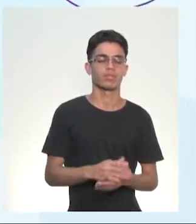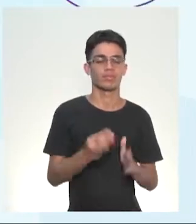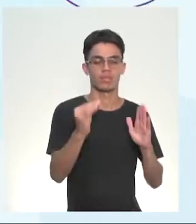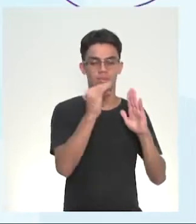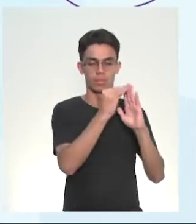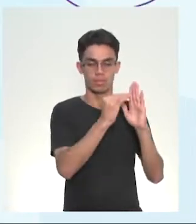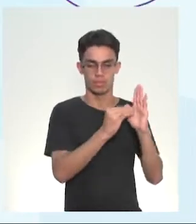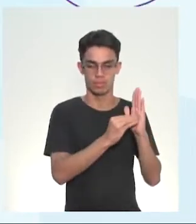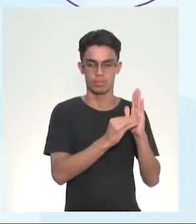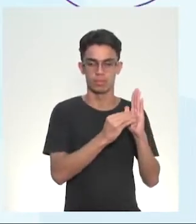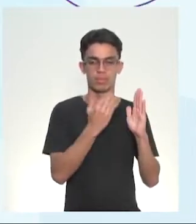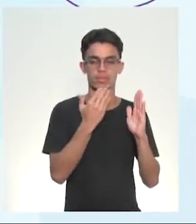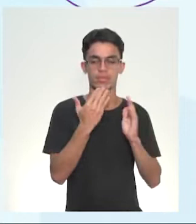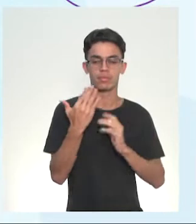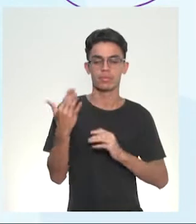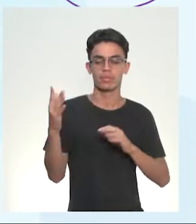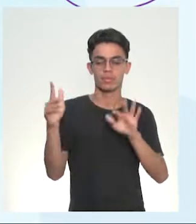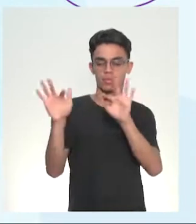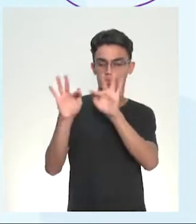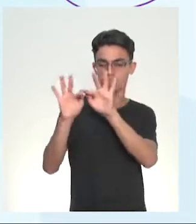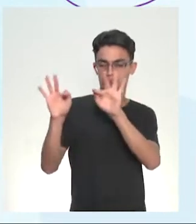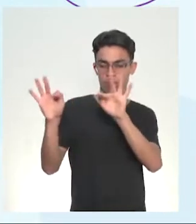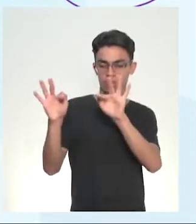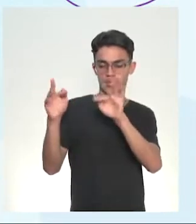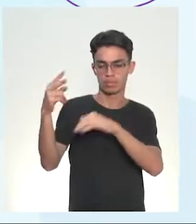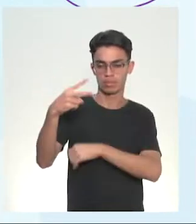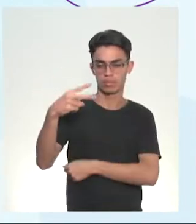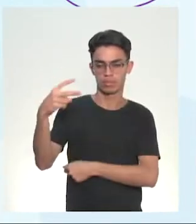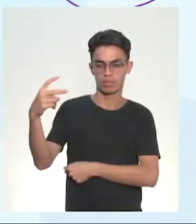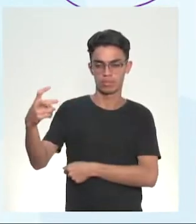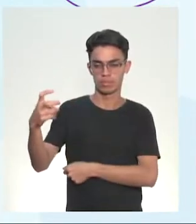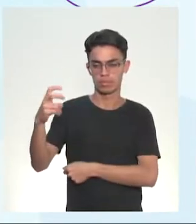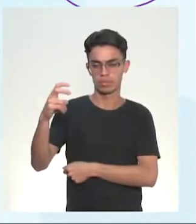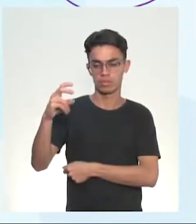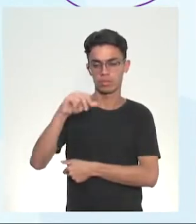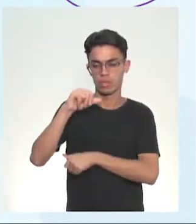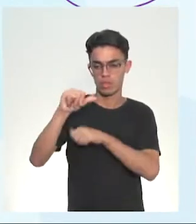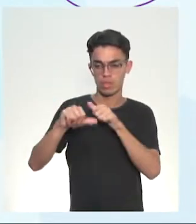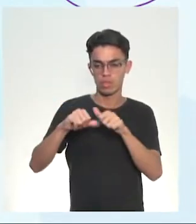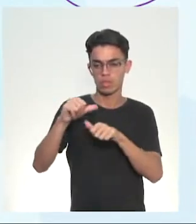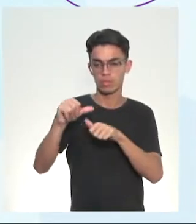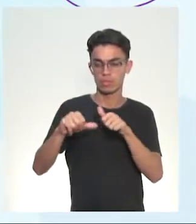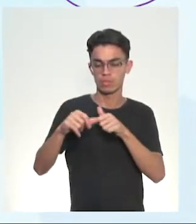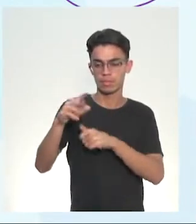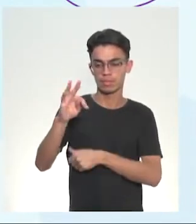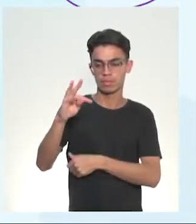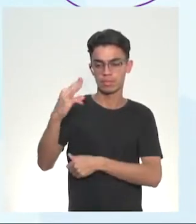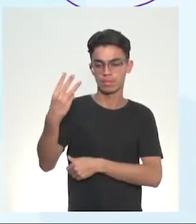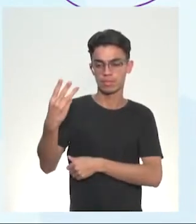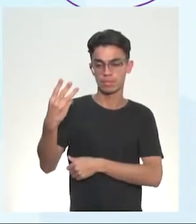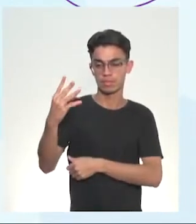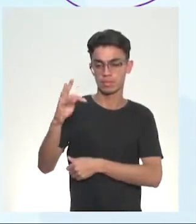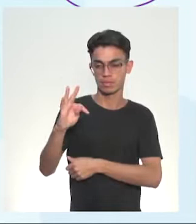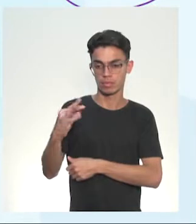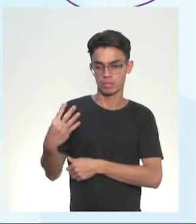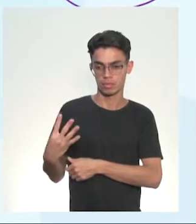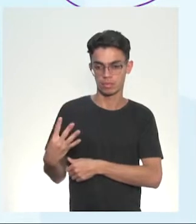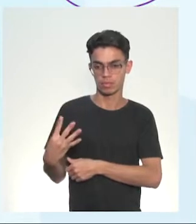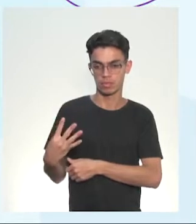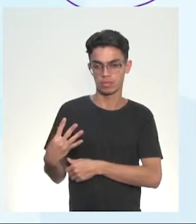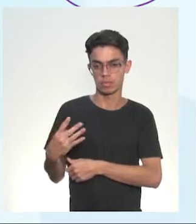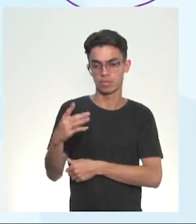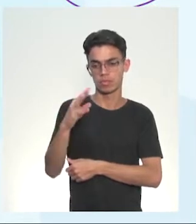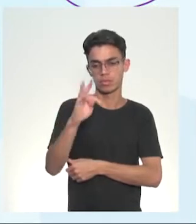do lado direito, a relação da igualdade trocando o T3 com o T4. Então,